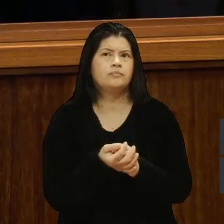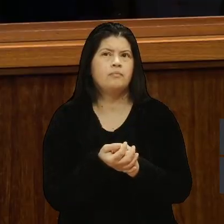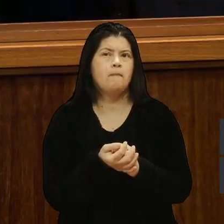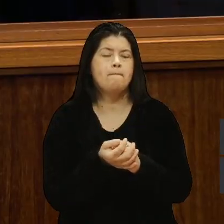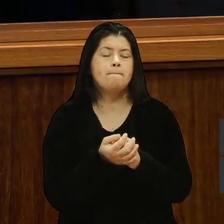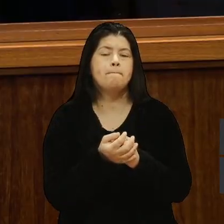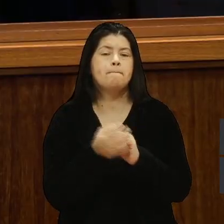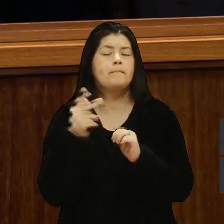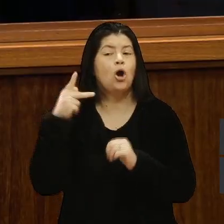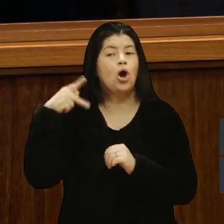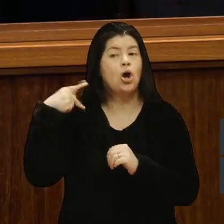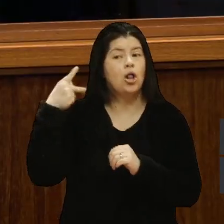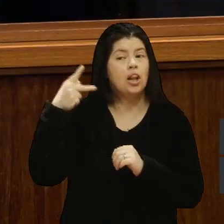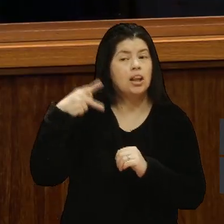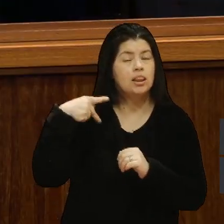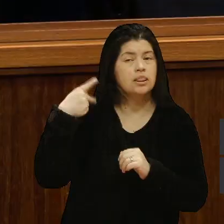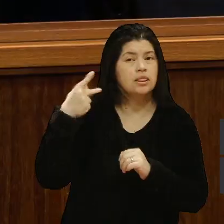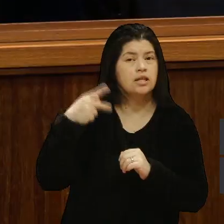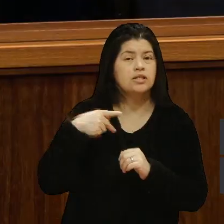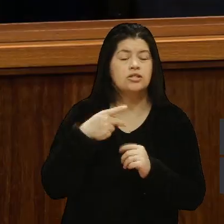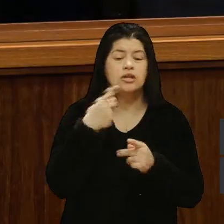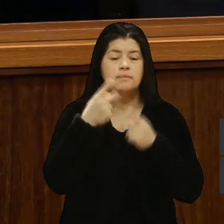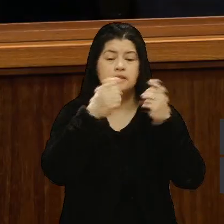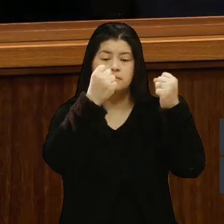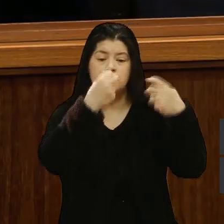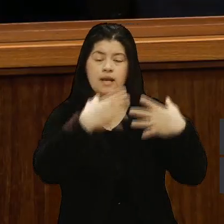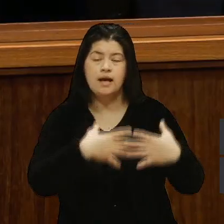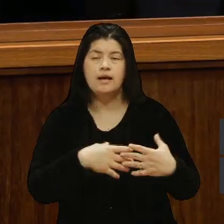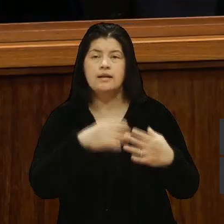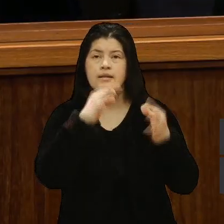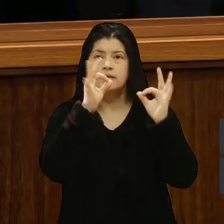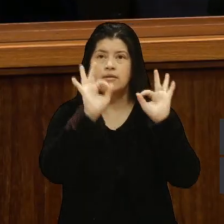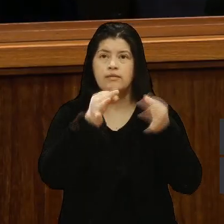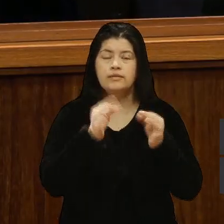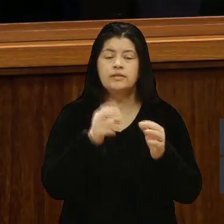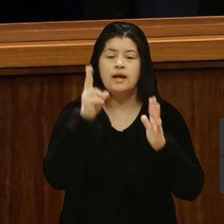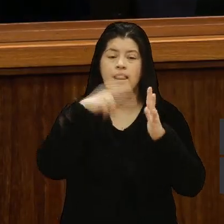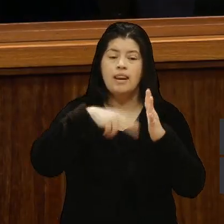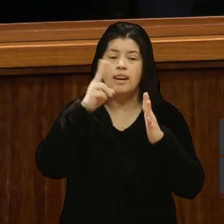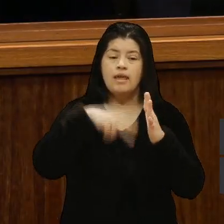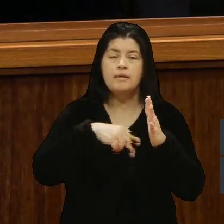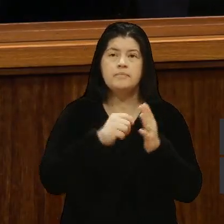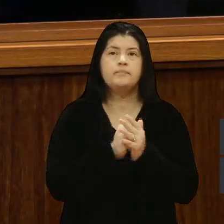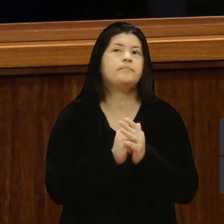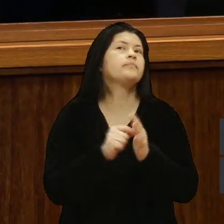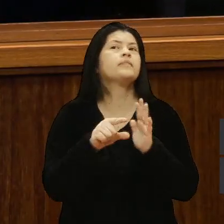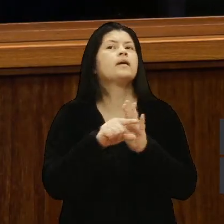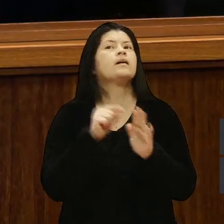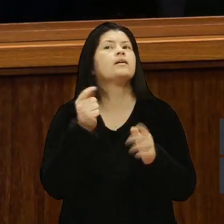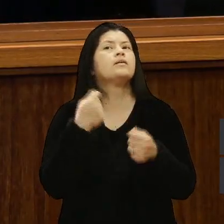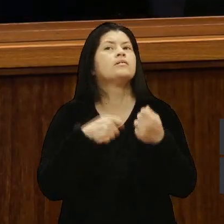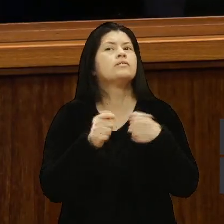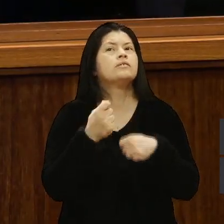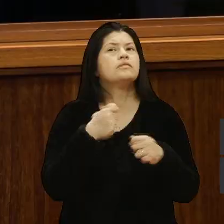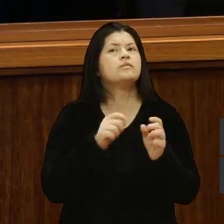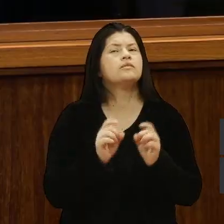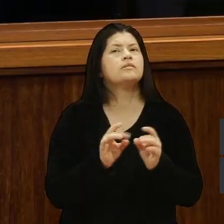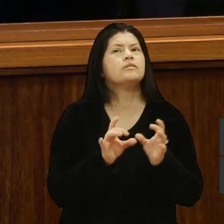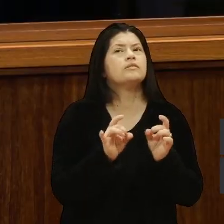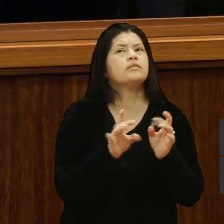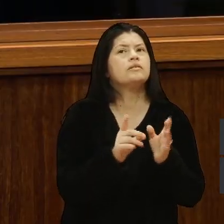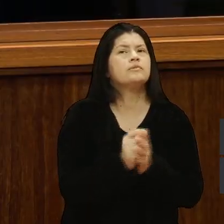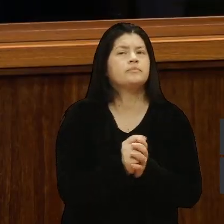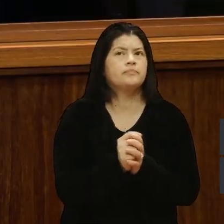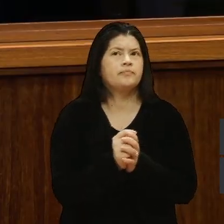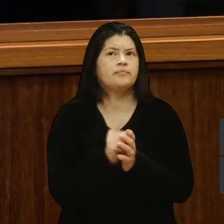política, diz exatamente isso. E eu também vou ler o que diz. A despesa para aquisição de áreas